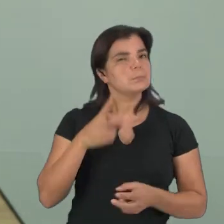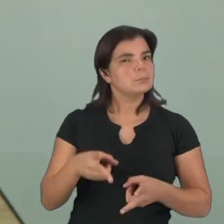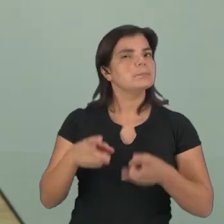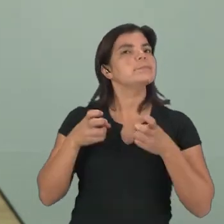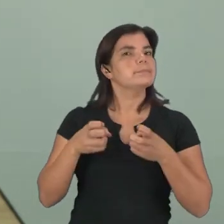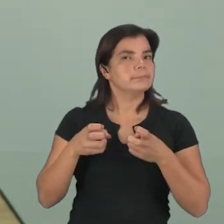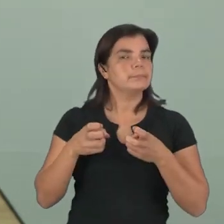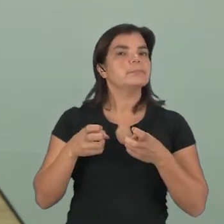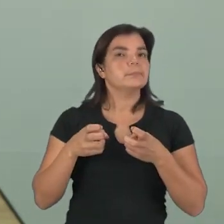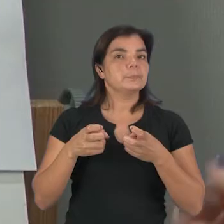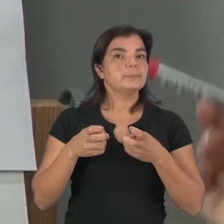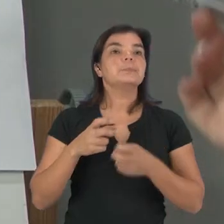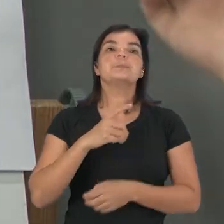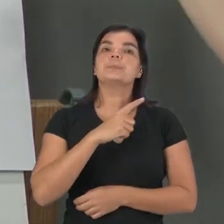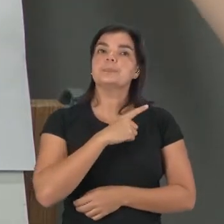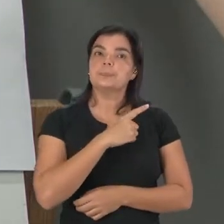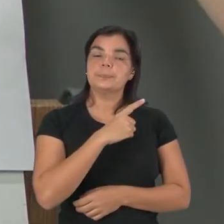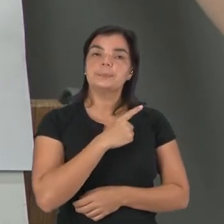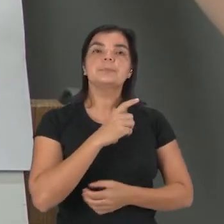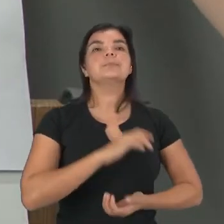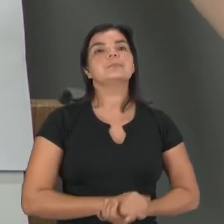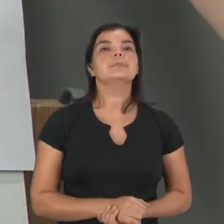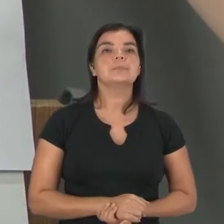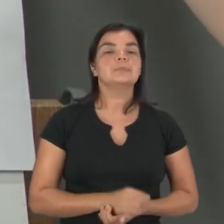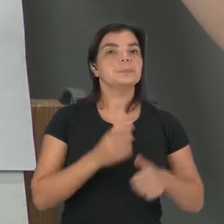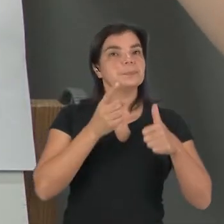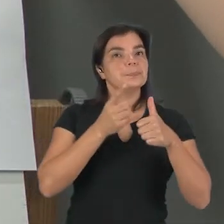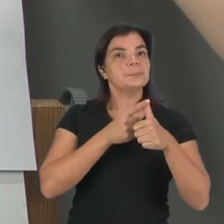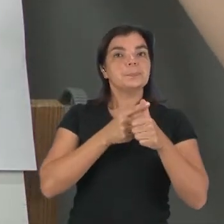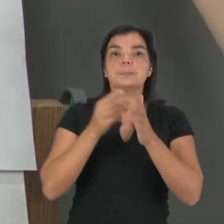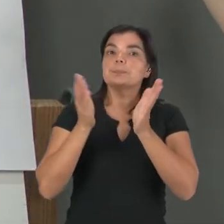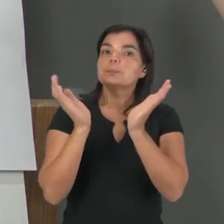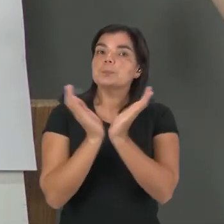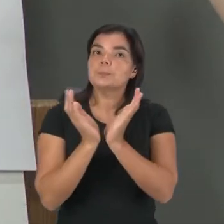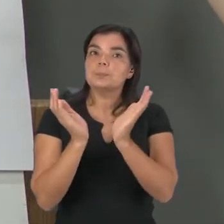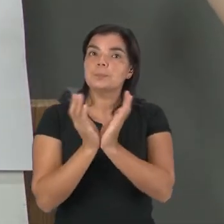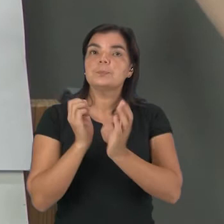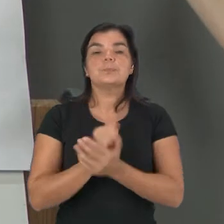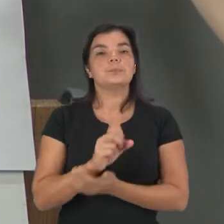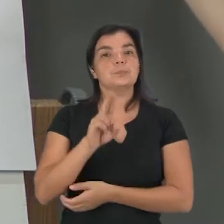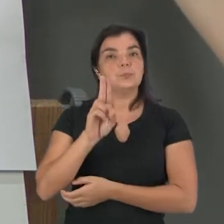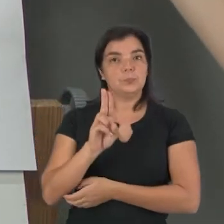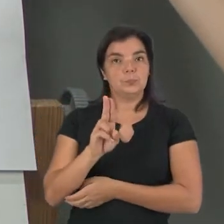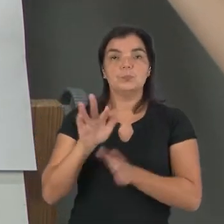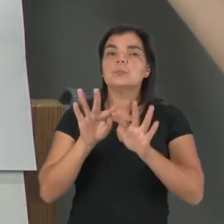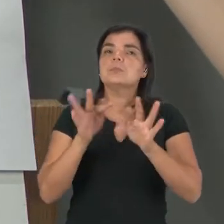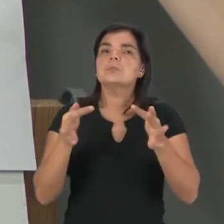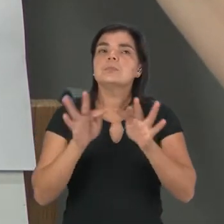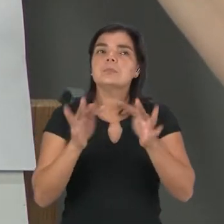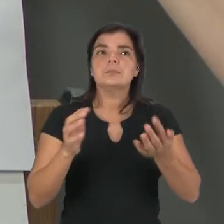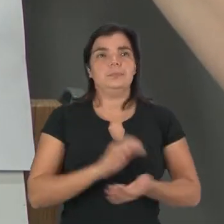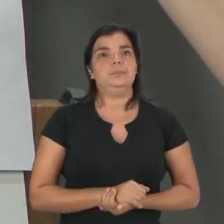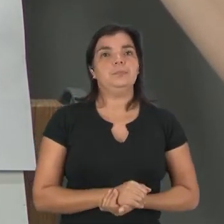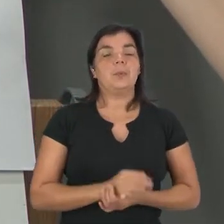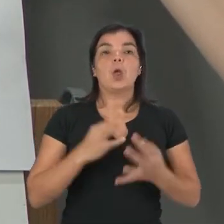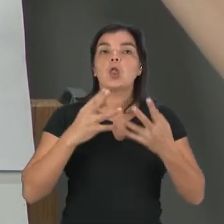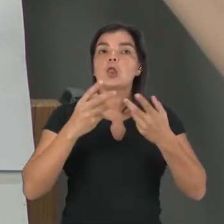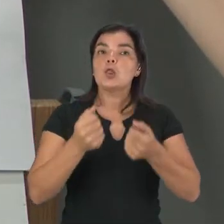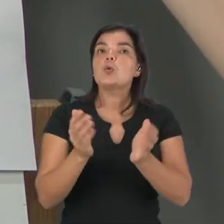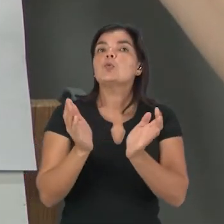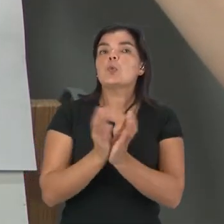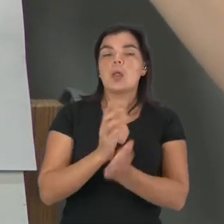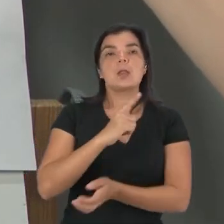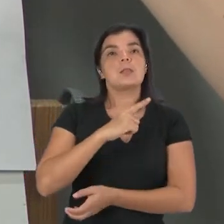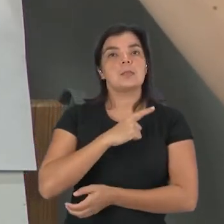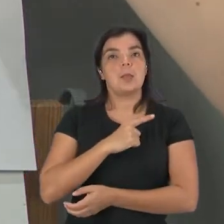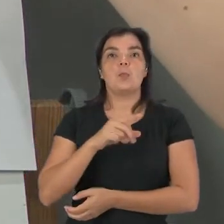Percebam aqui que nós temos, né, a primeira classe das unidades simples. Nessas, todas as classes, nós vamos